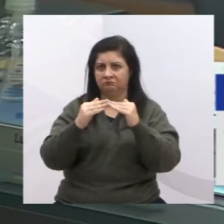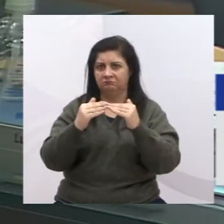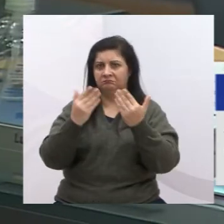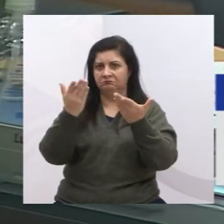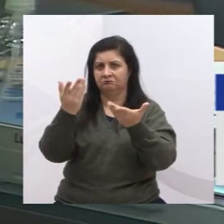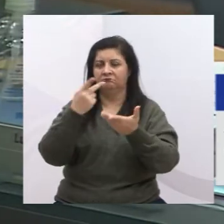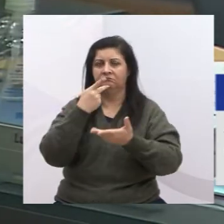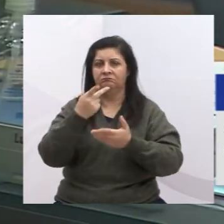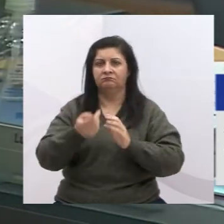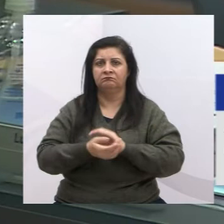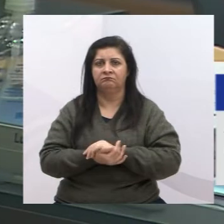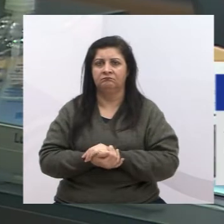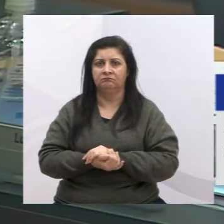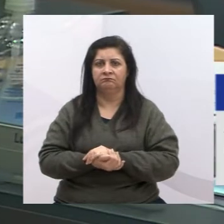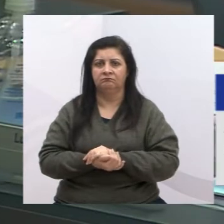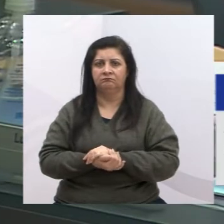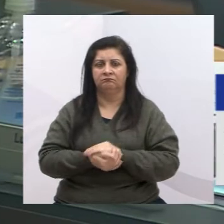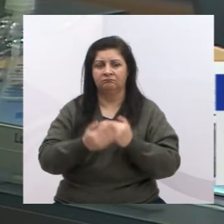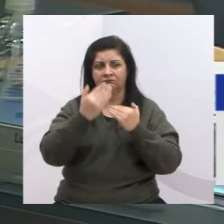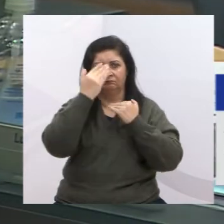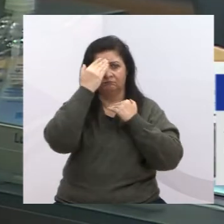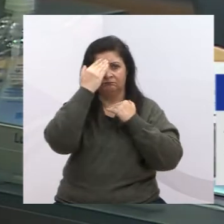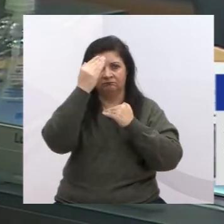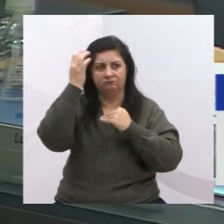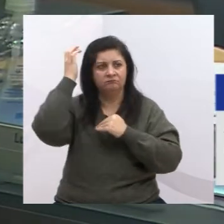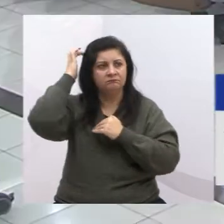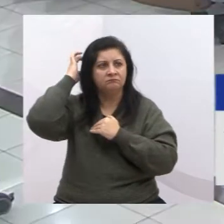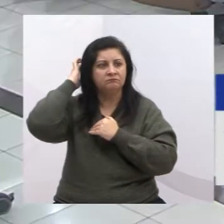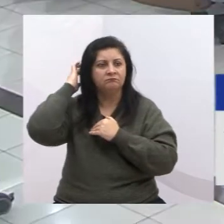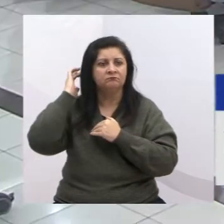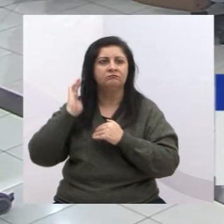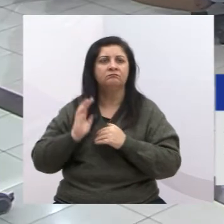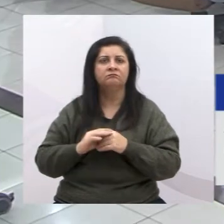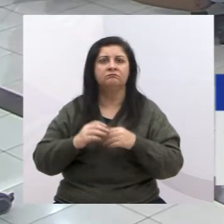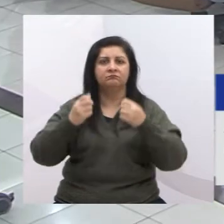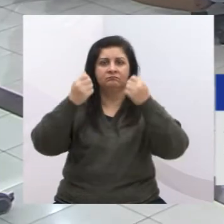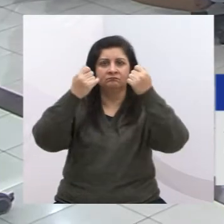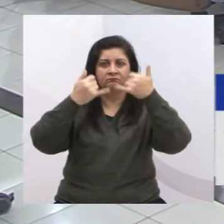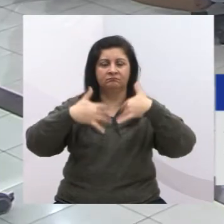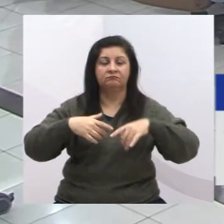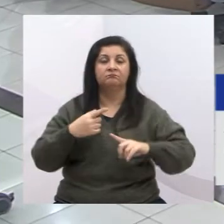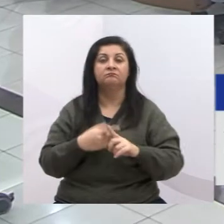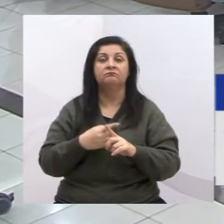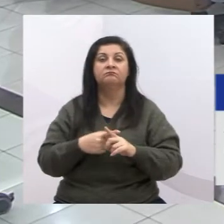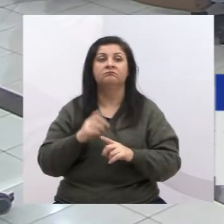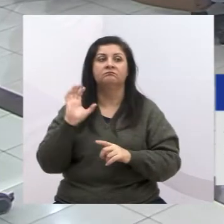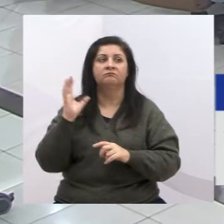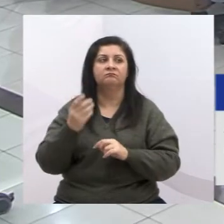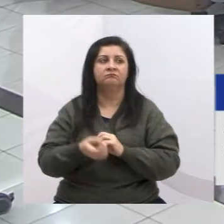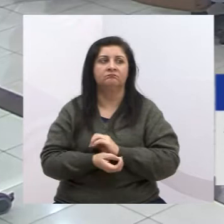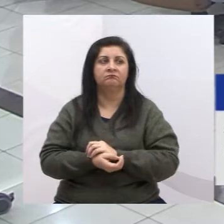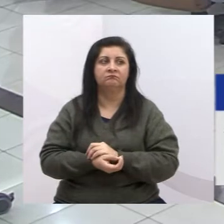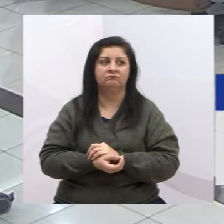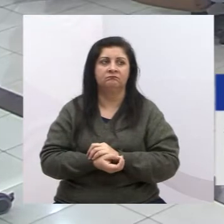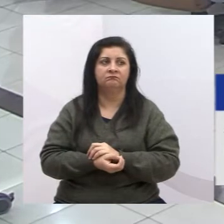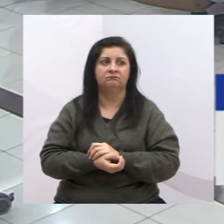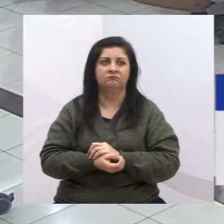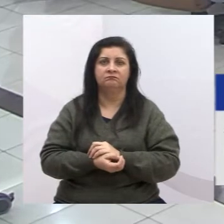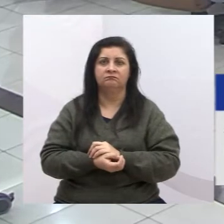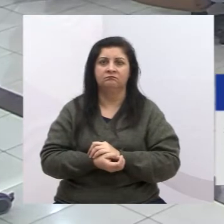sustentação. Obrigado pela fala, Flavinho. Eu explico por que ocorreu aquilo lá na Copa do